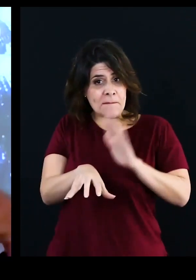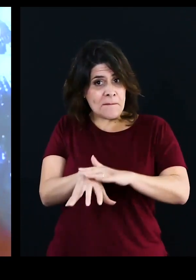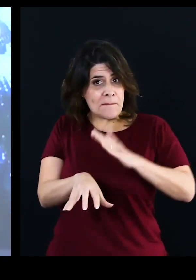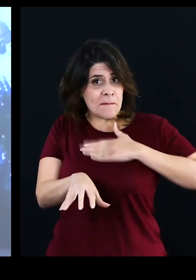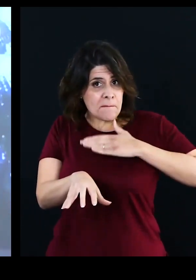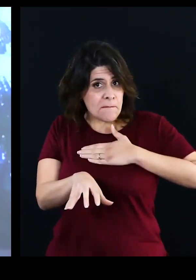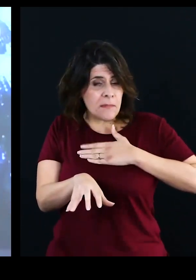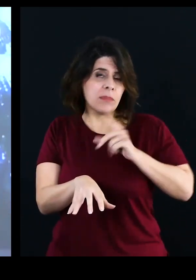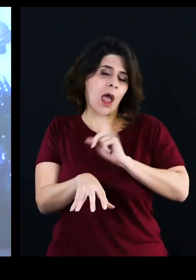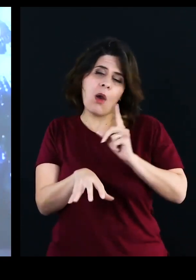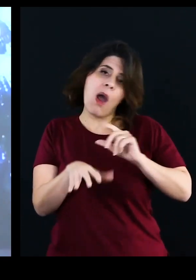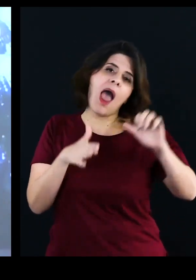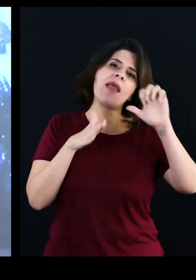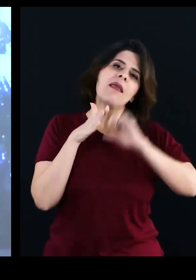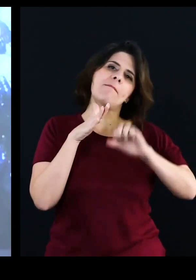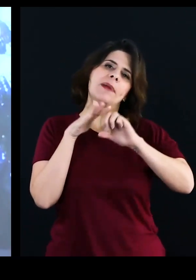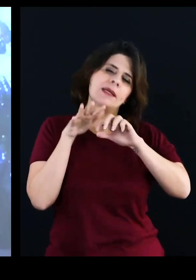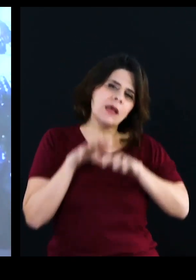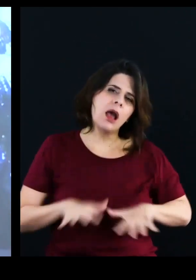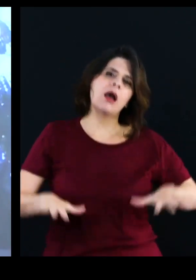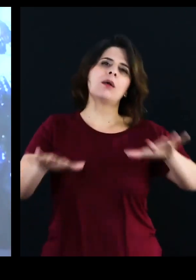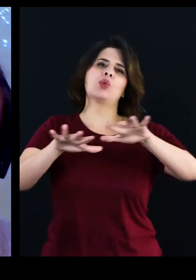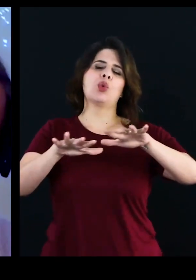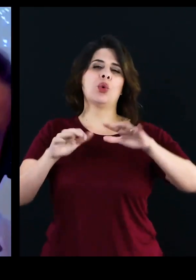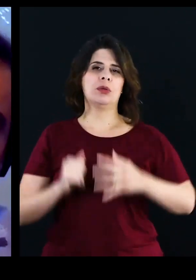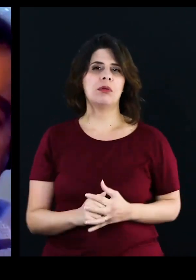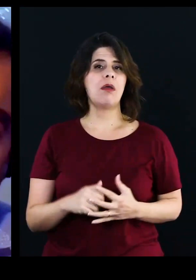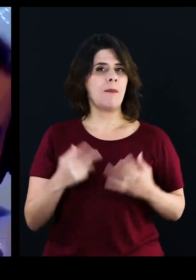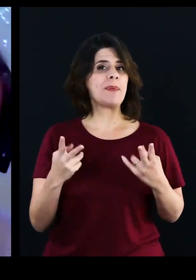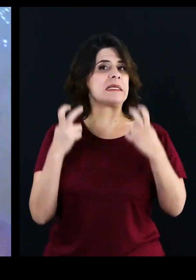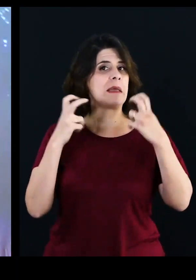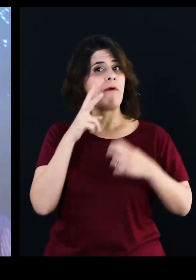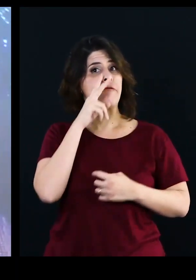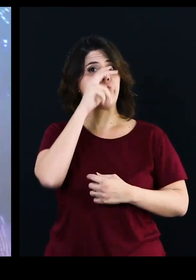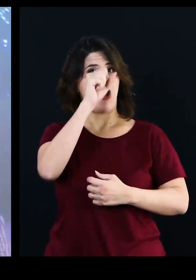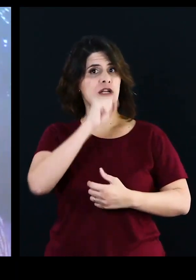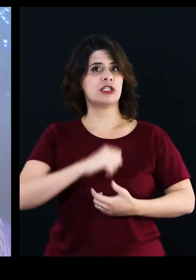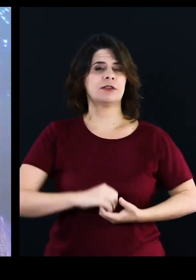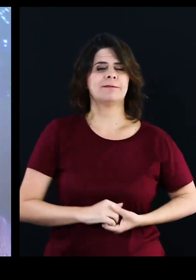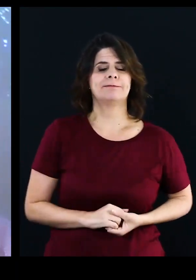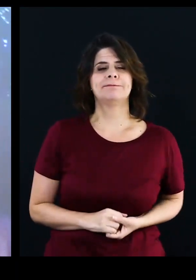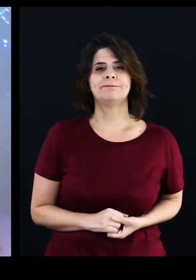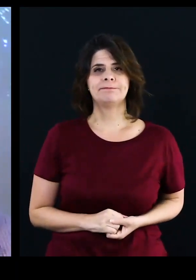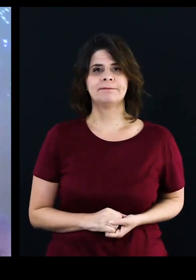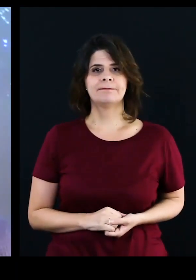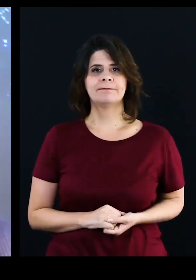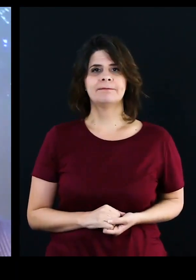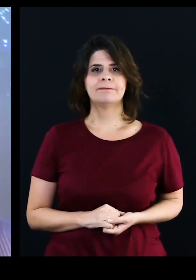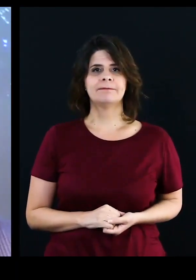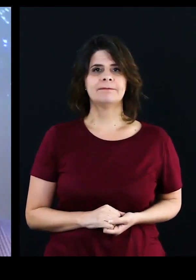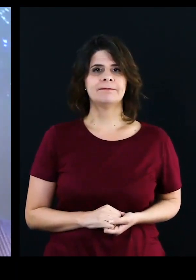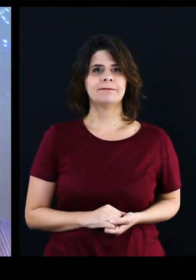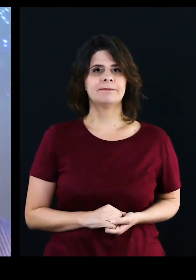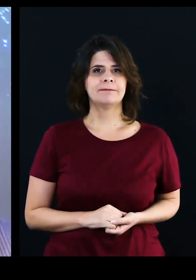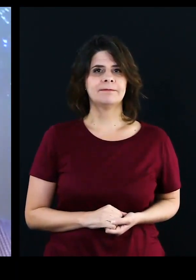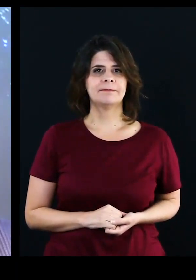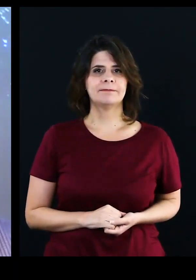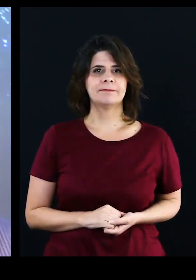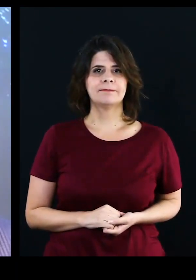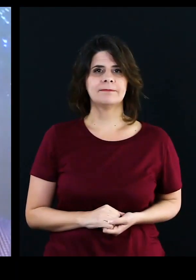hoje muito forte na Vale. E um futuro patrocinado